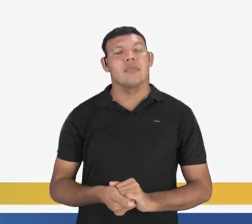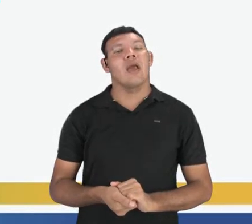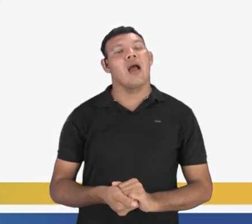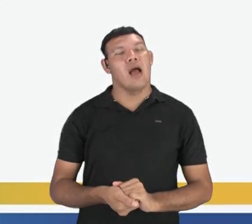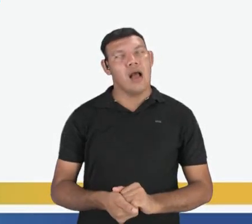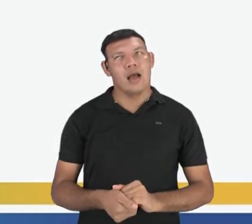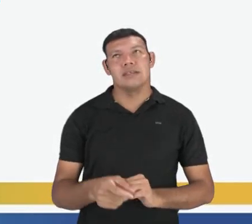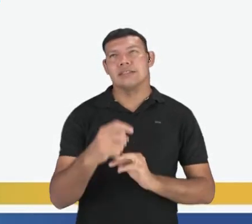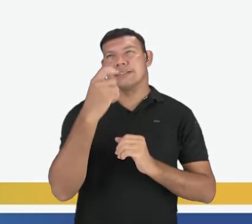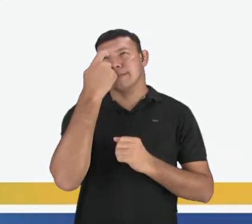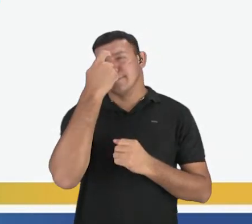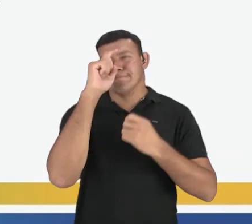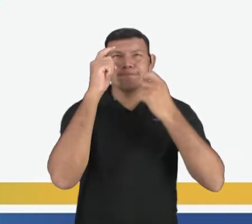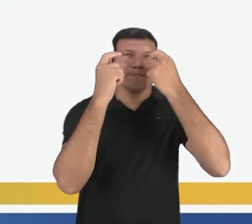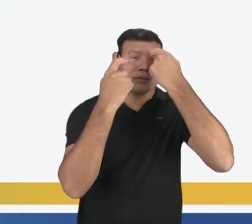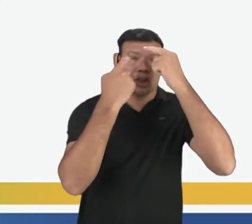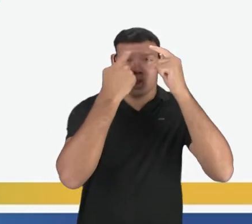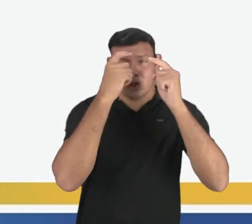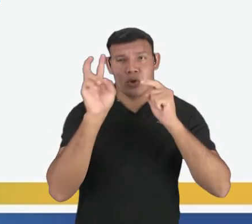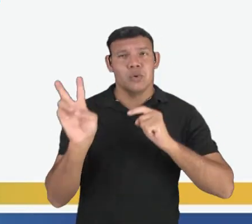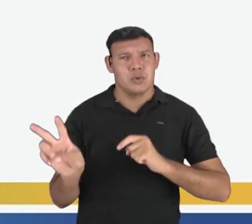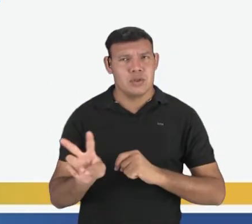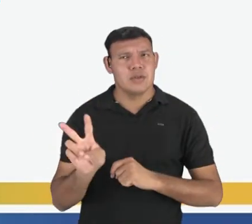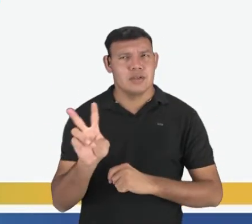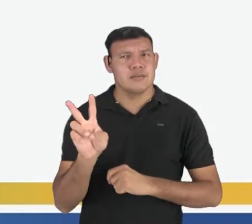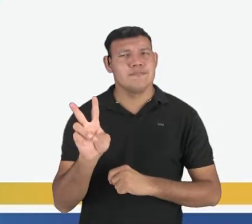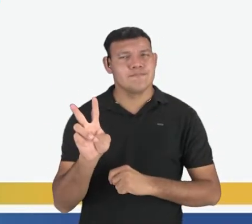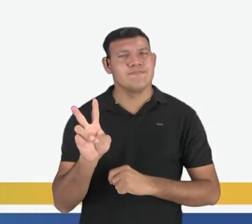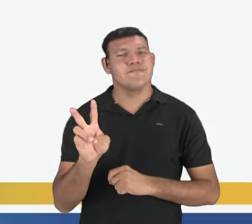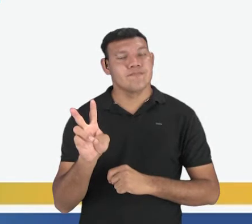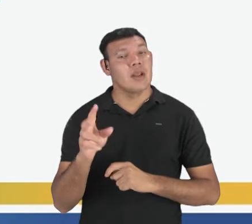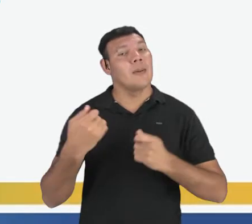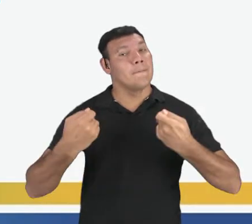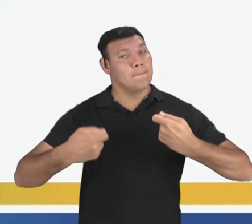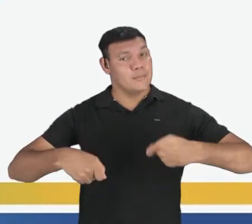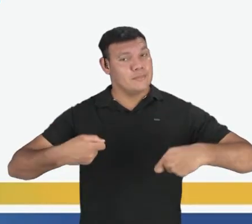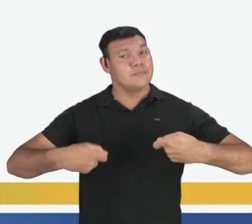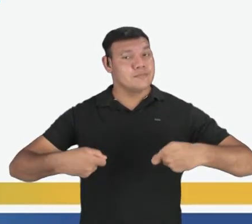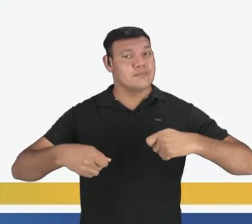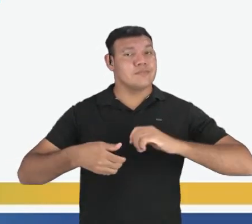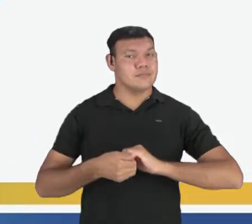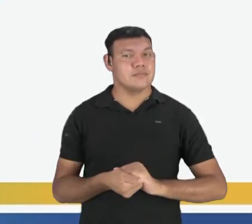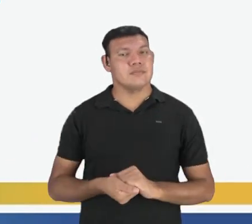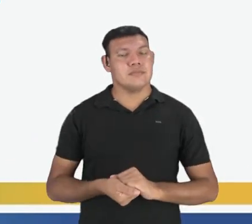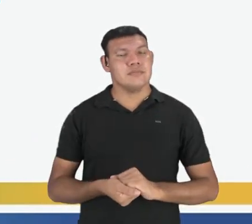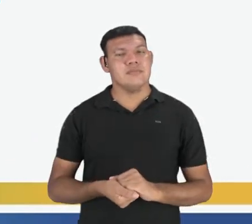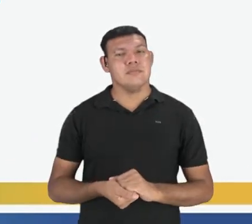você estiver fazendo esse inventariado desses valores vigentes, né, eles devem